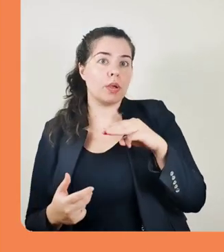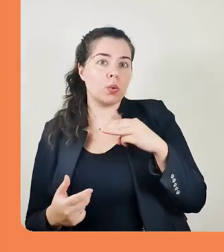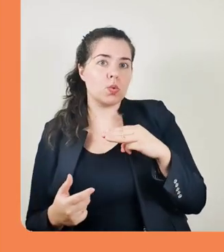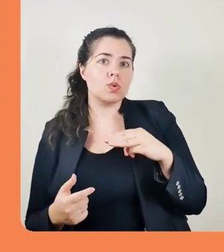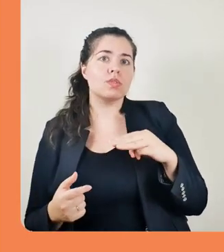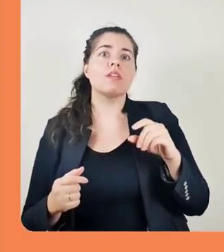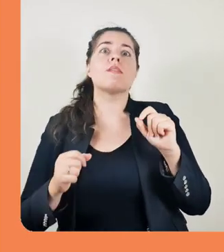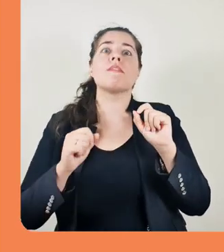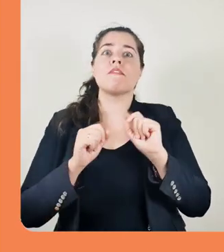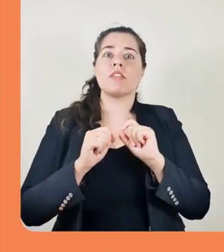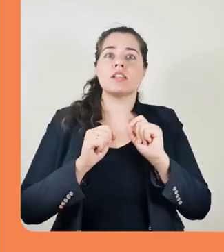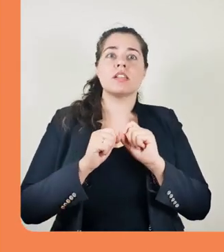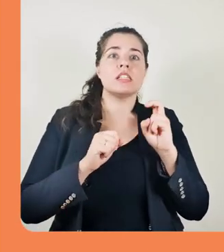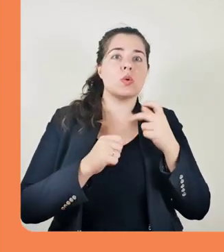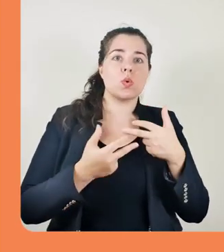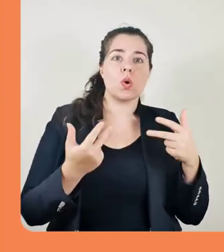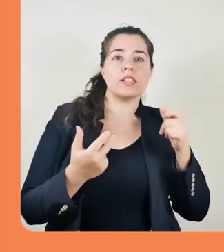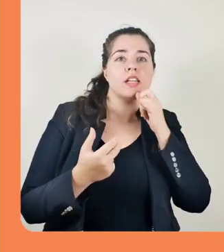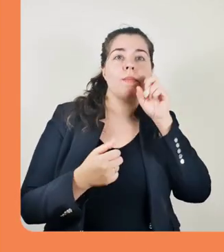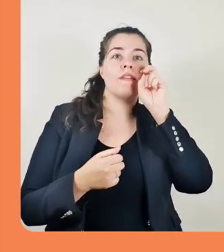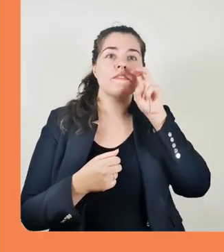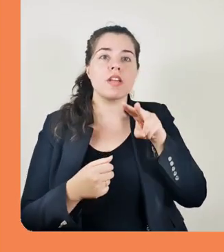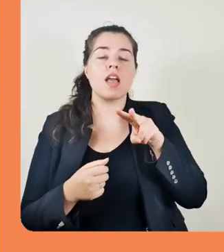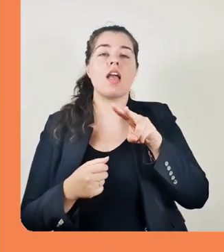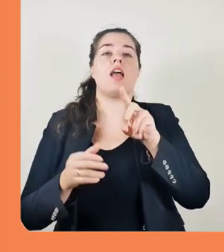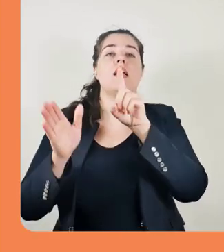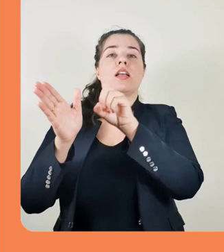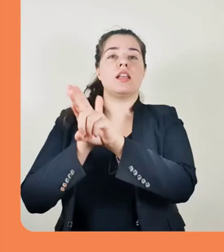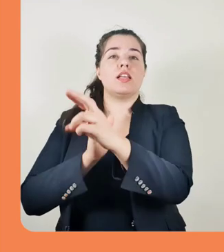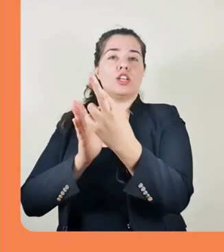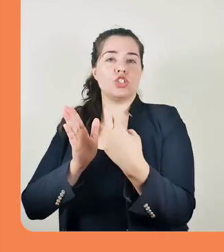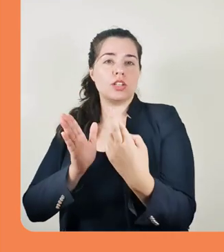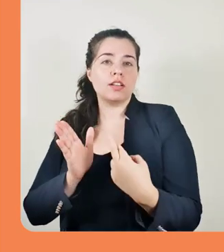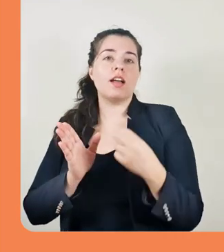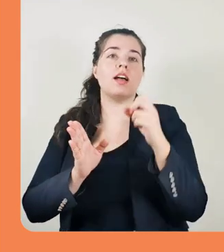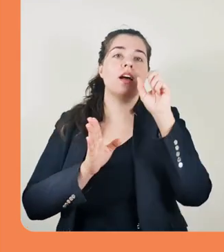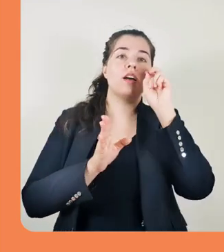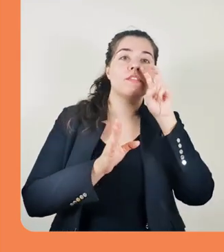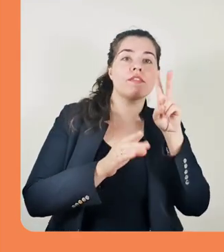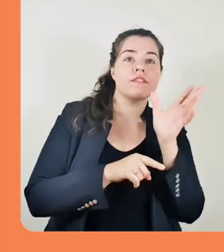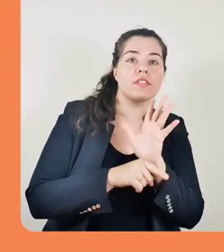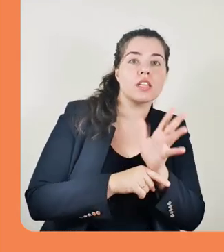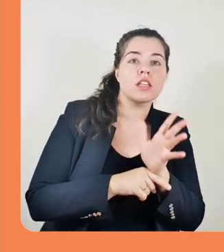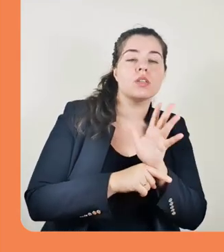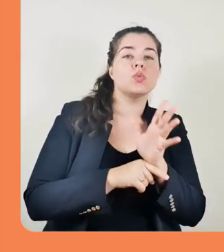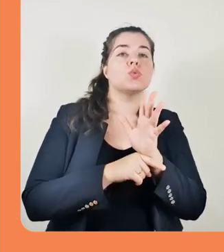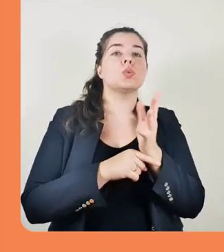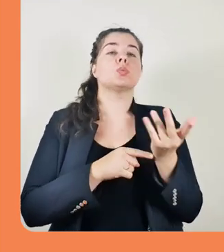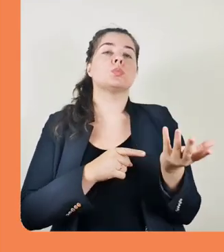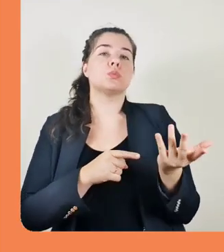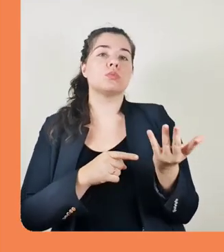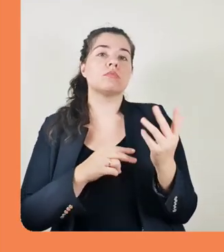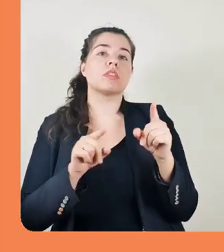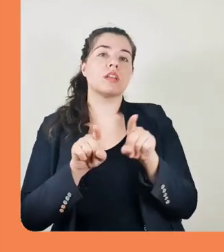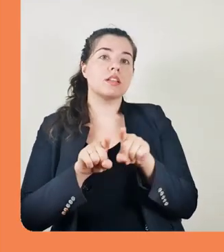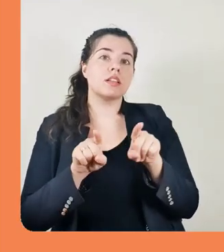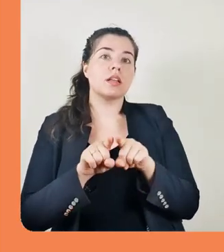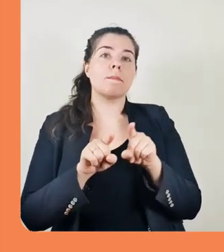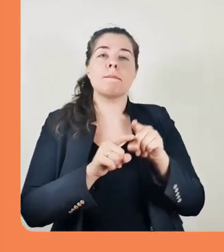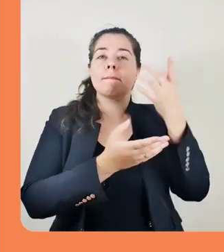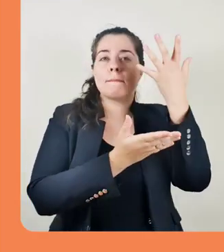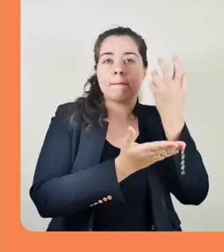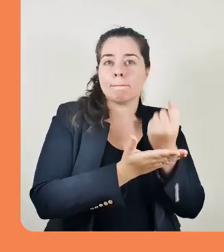várias coisas em um minuto ele pode fazer cinco ações em um minuto como verão questionário ver um